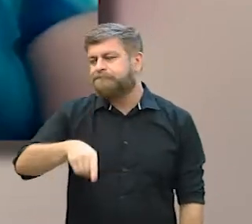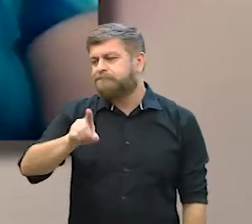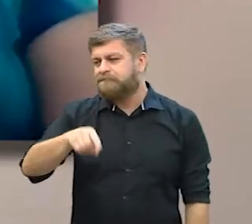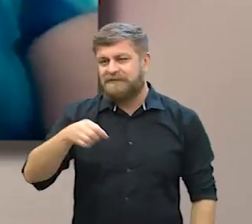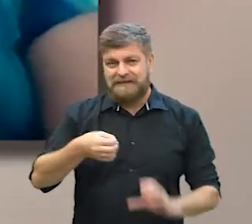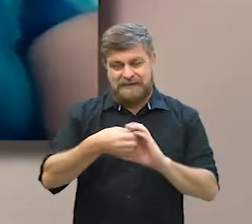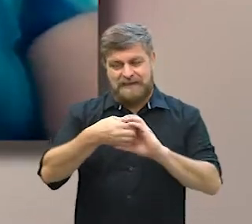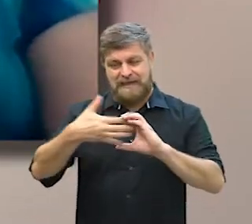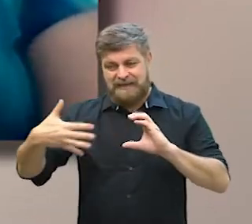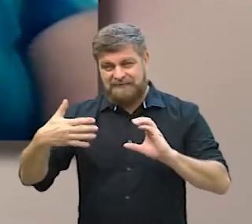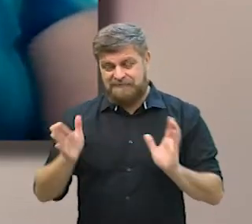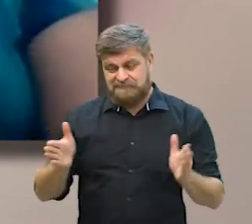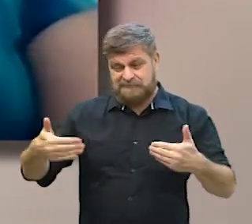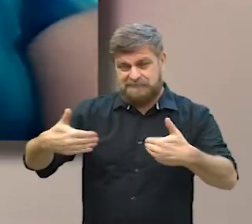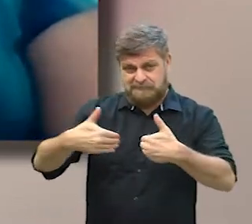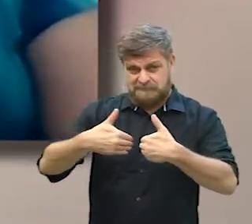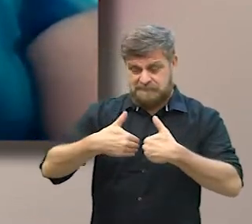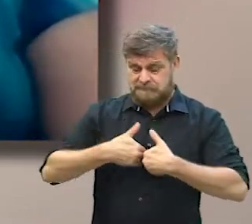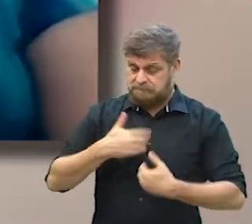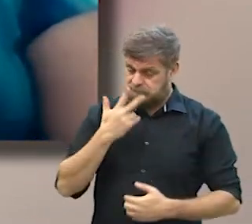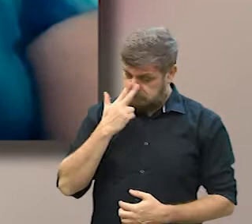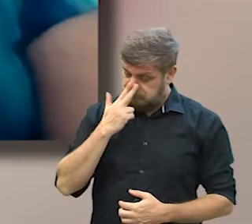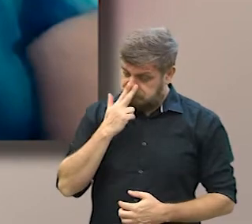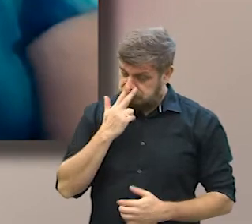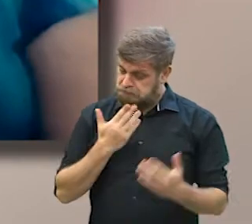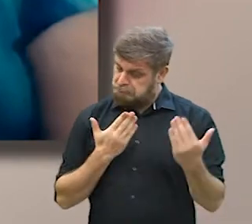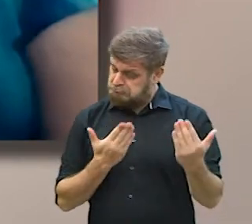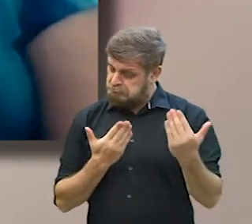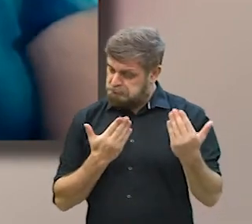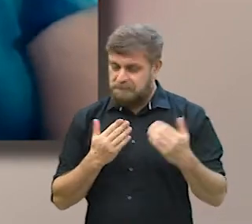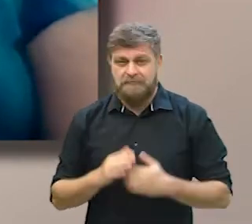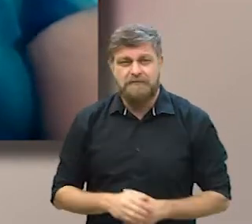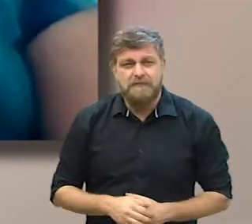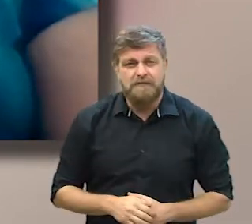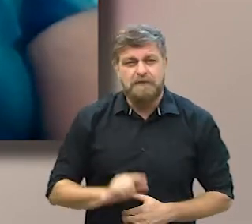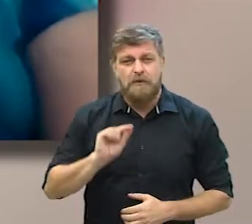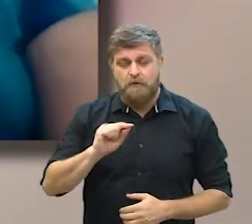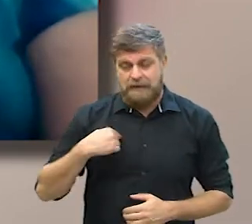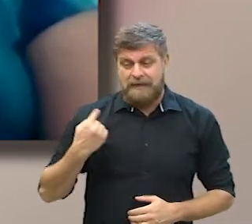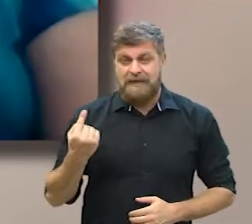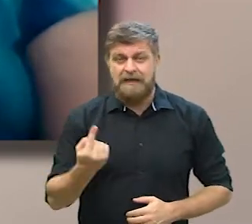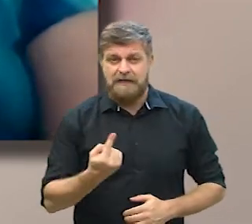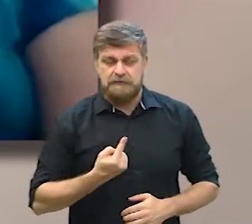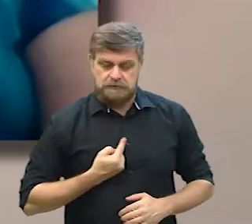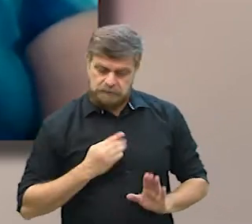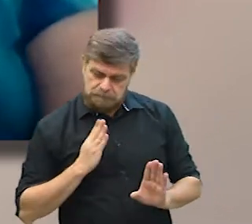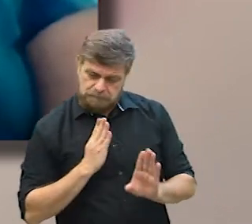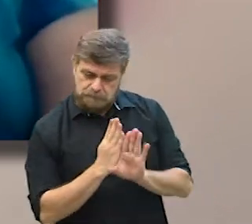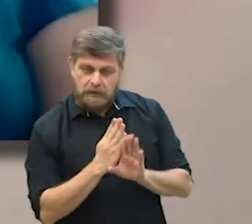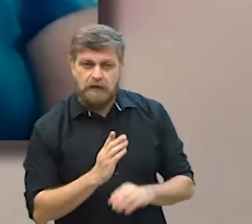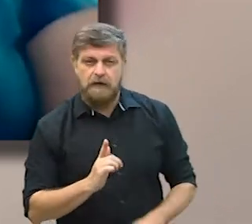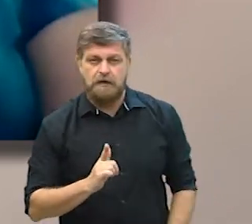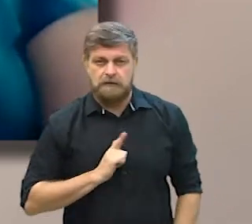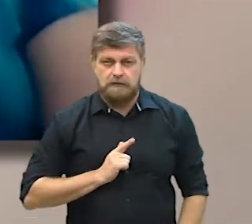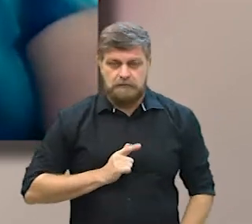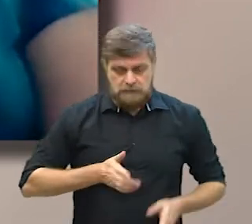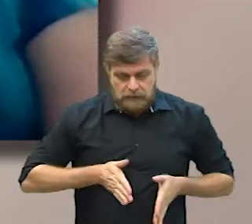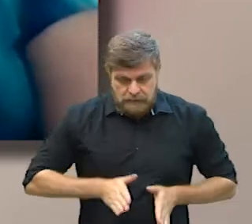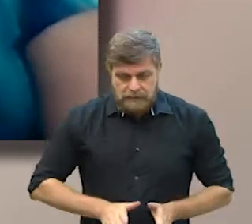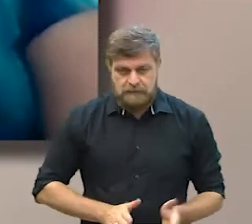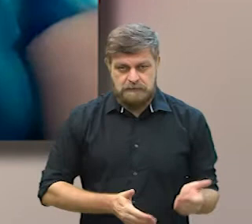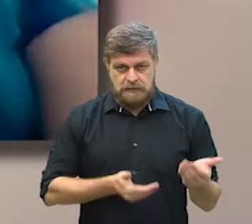tem algumas características, alguns sinais do autismo. Em geral, o que a gente encontra é que a